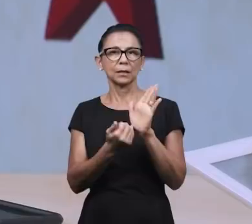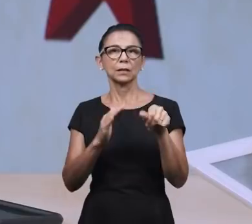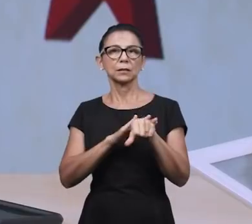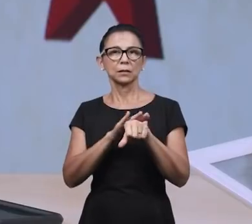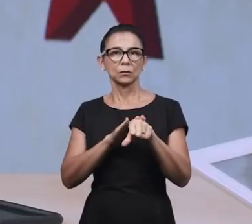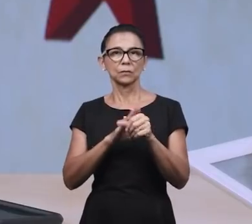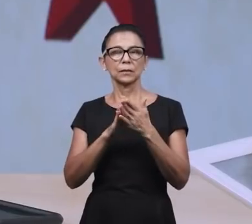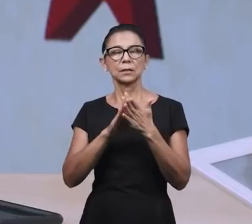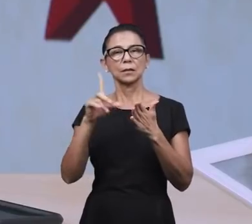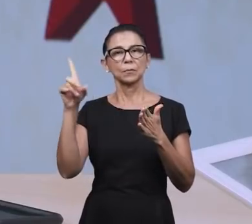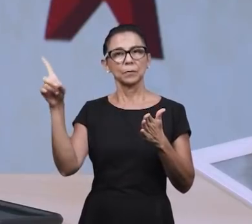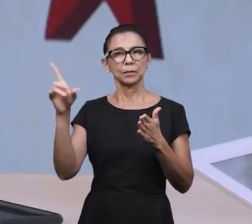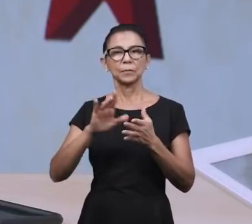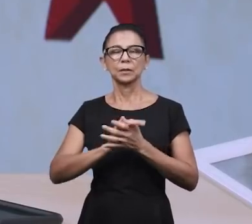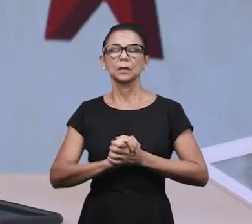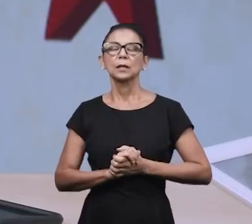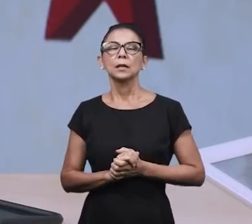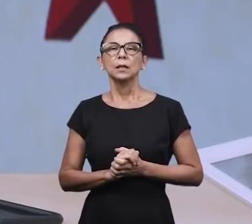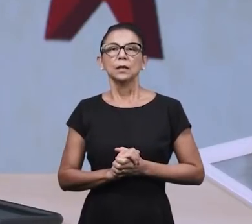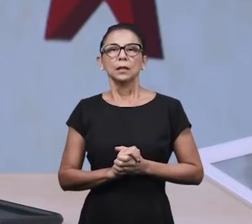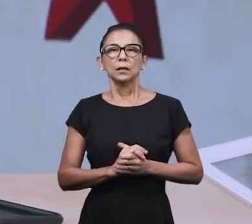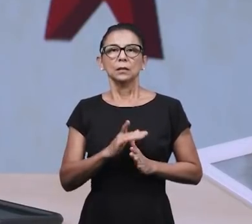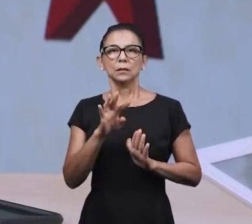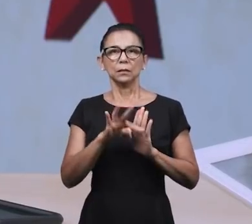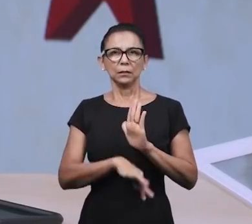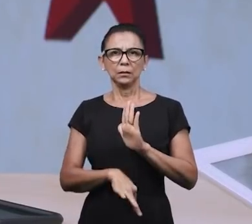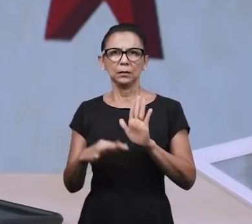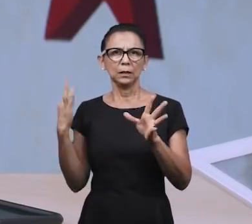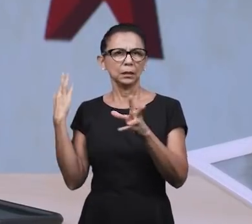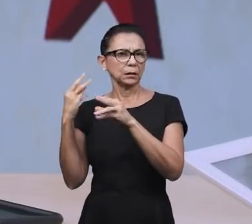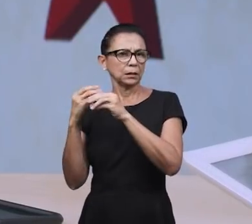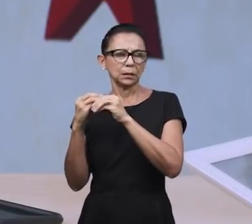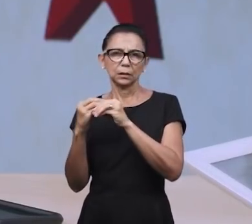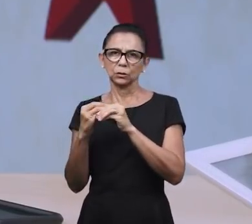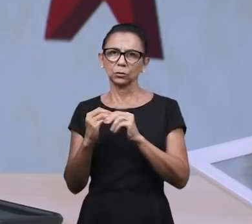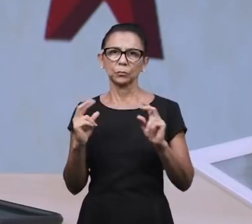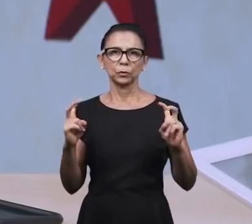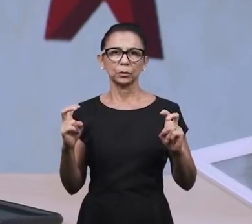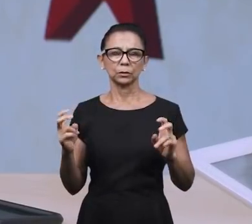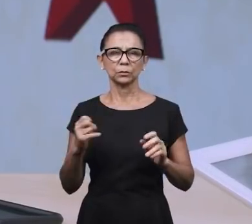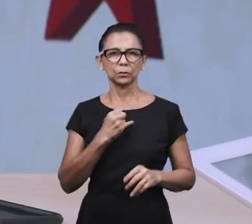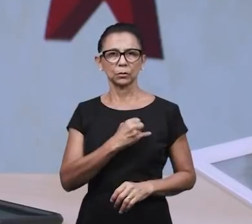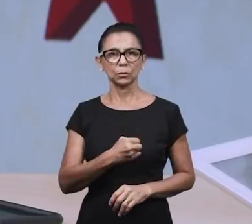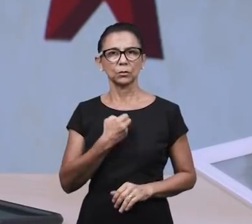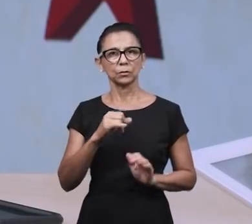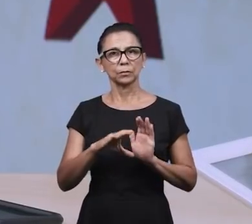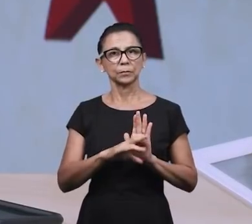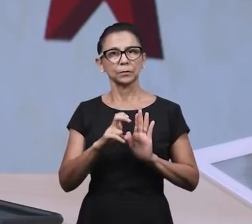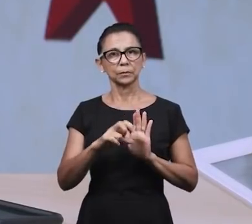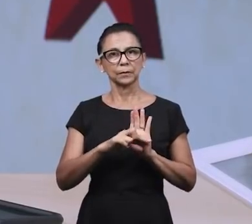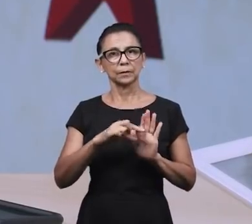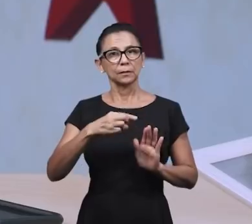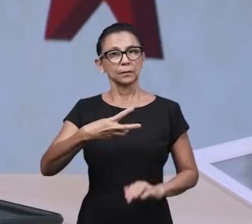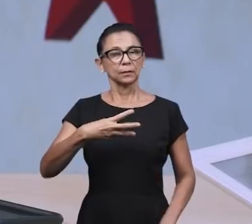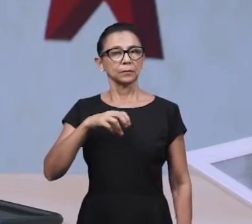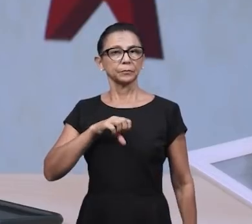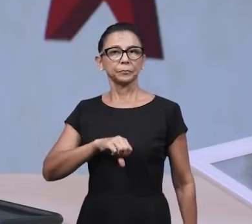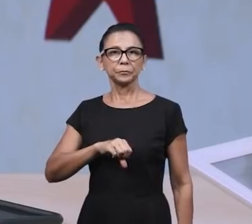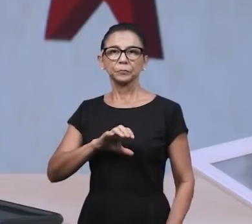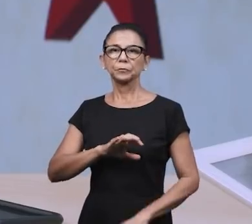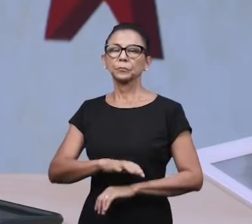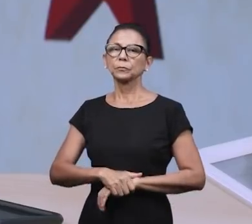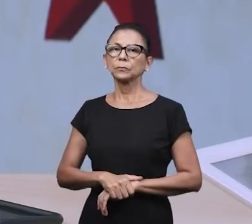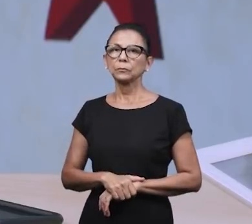ele resume de maneira completa aquilo que temos abordado aqui. E esse texto está no Evangelho de João, capítulo 5, verso 39, que diz